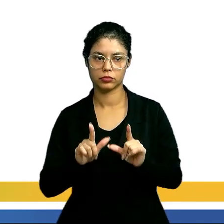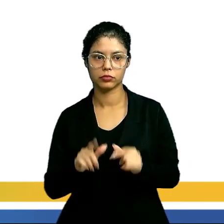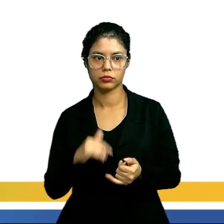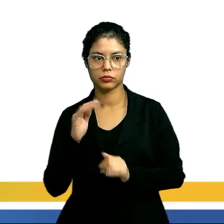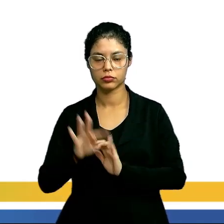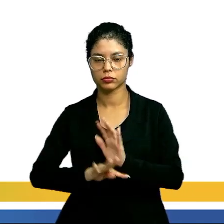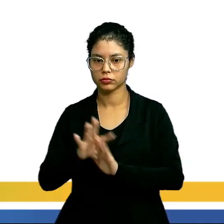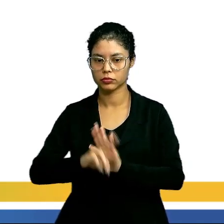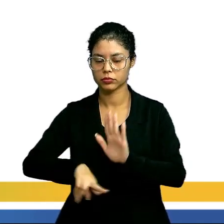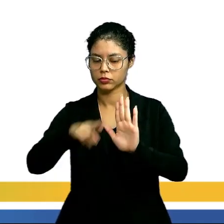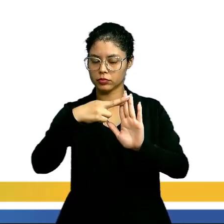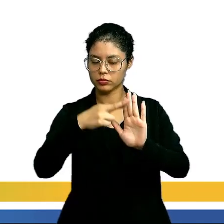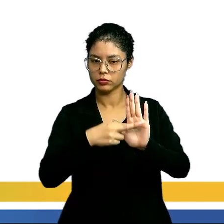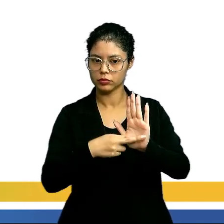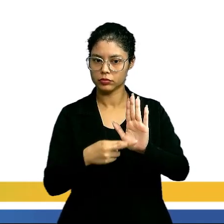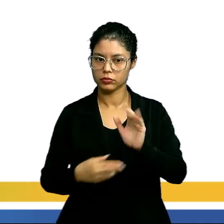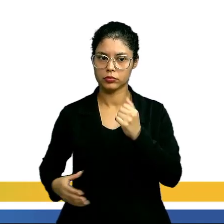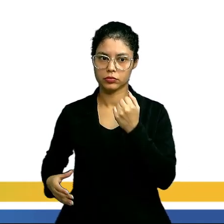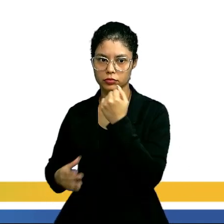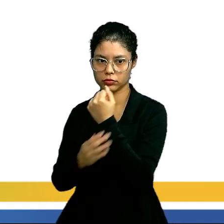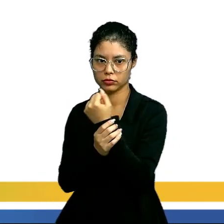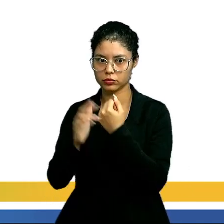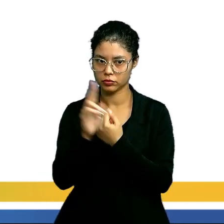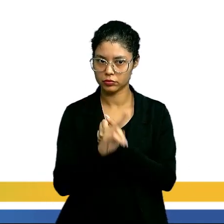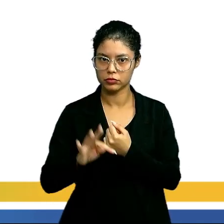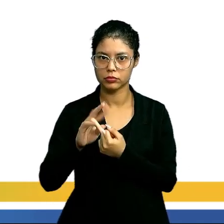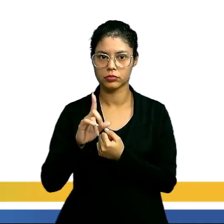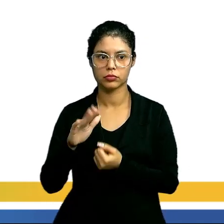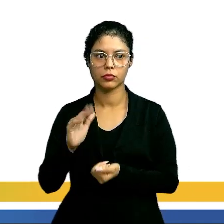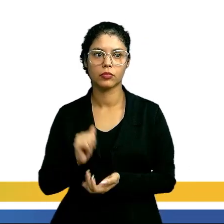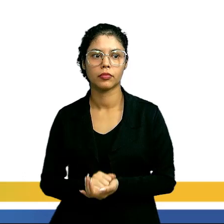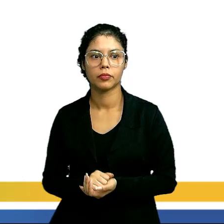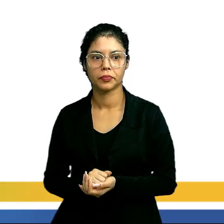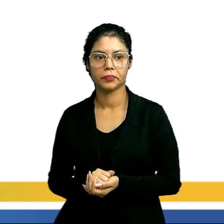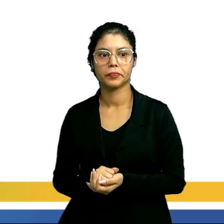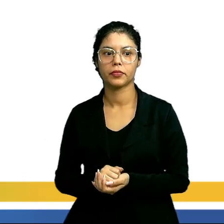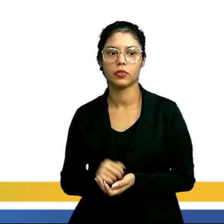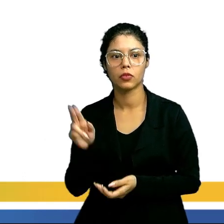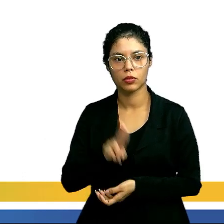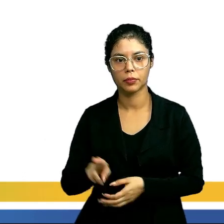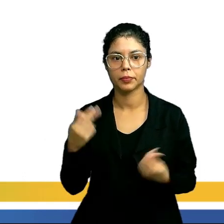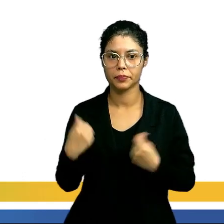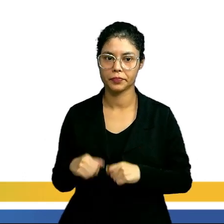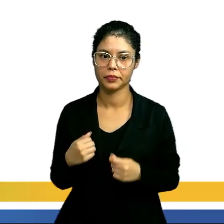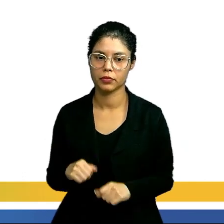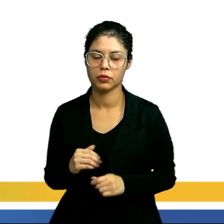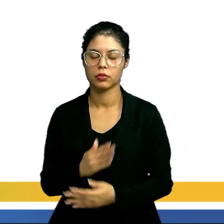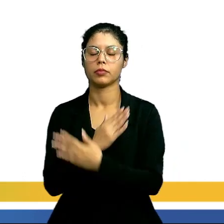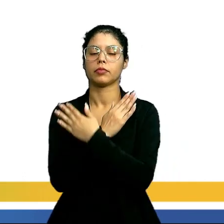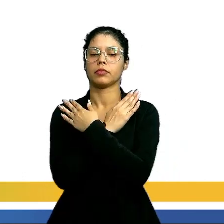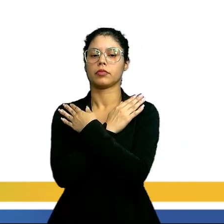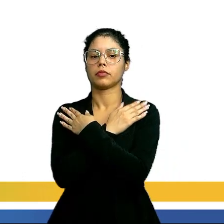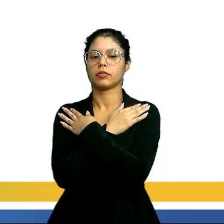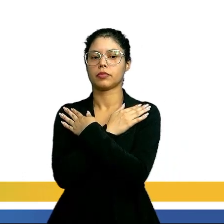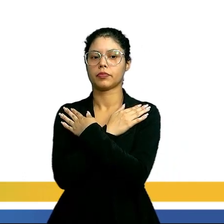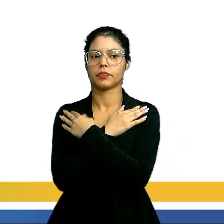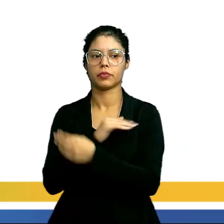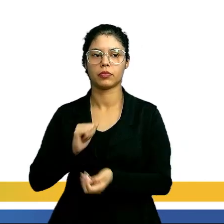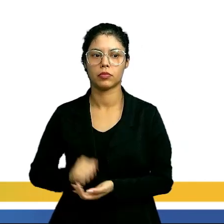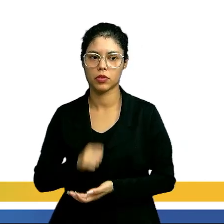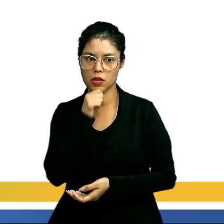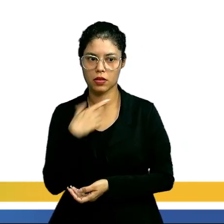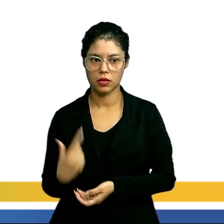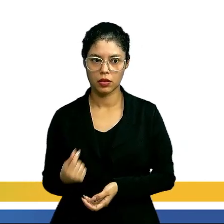seguinte texto: regras de segurança para a utilização do toboágua. Para escorregar, o usuário deverá manter-se deitado na peça